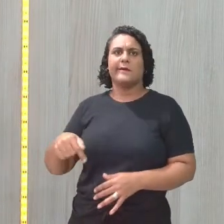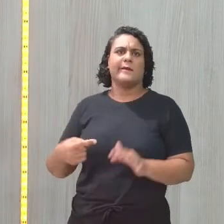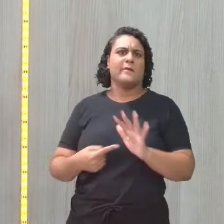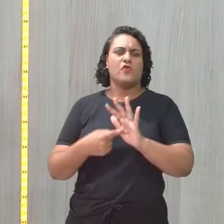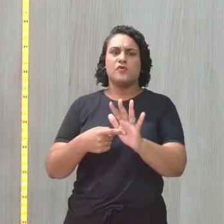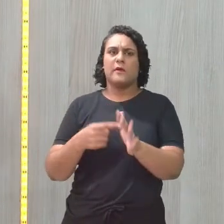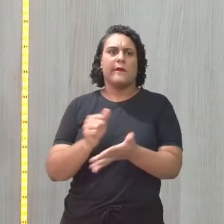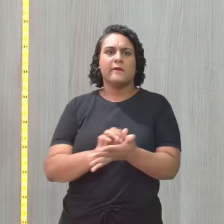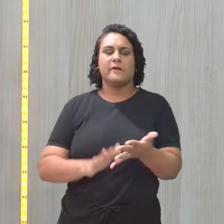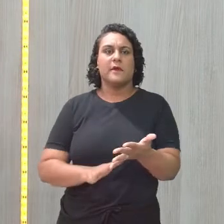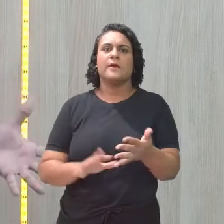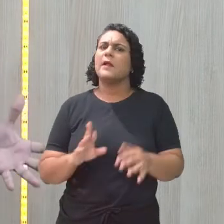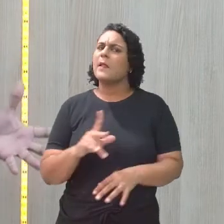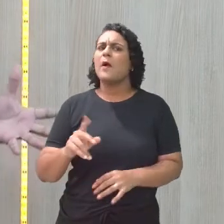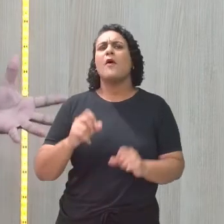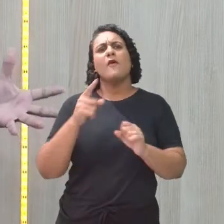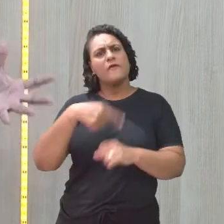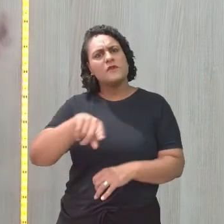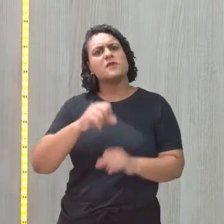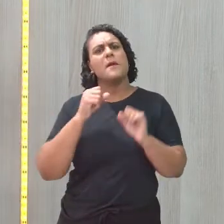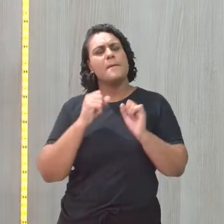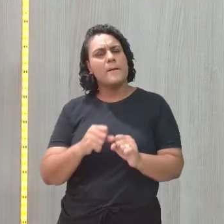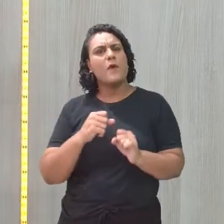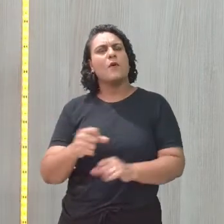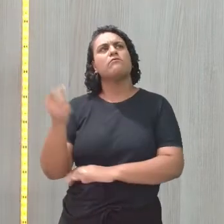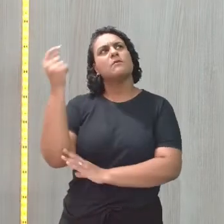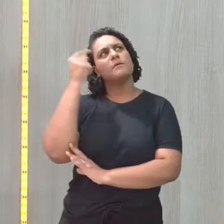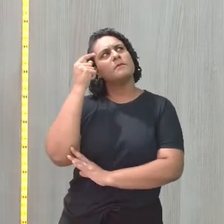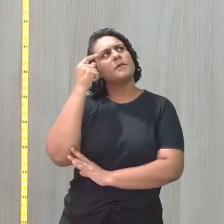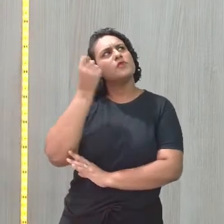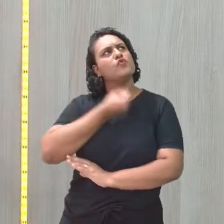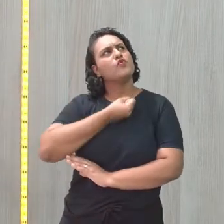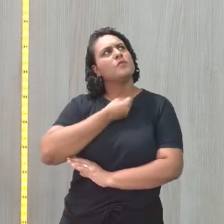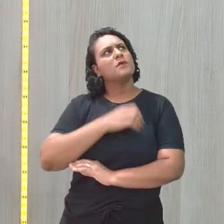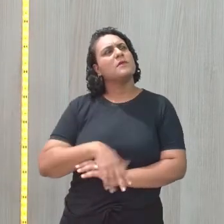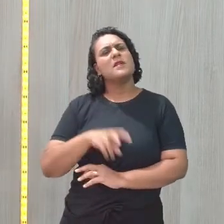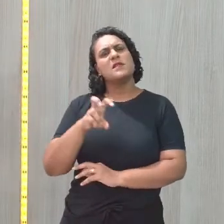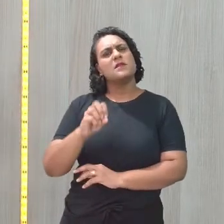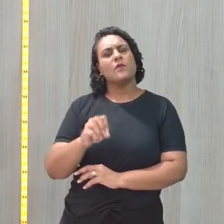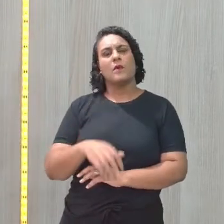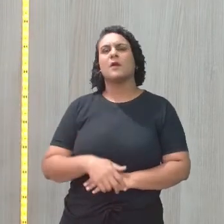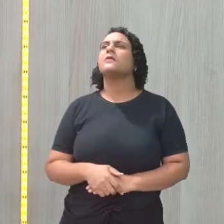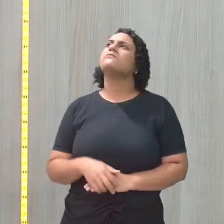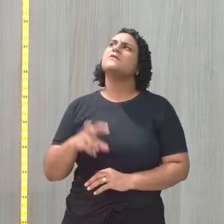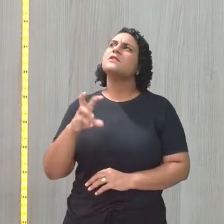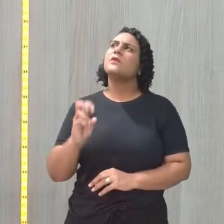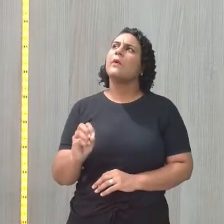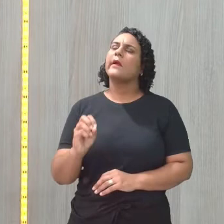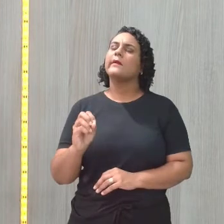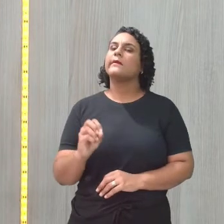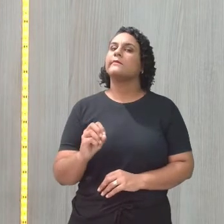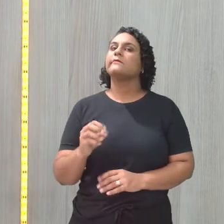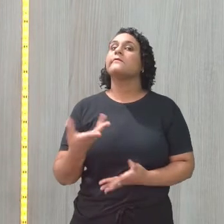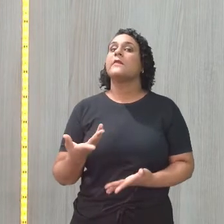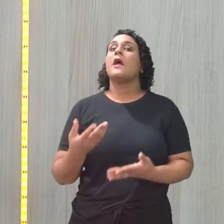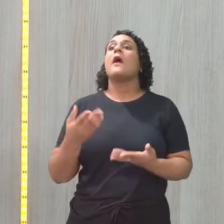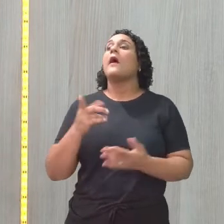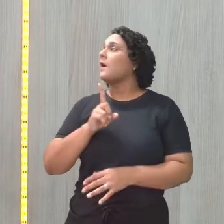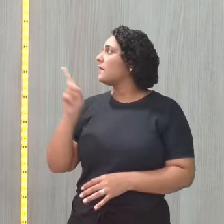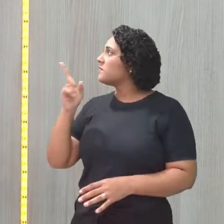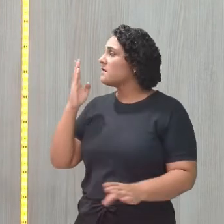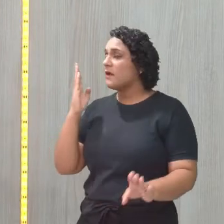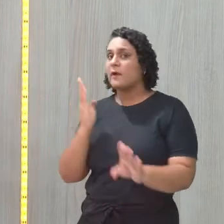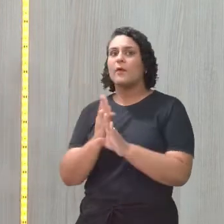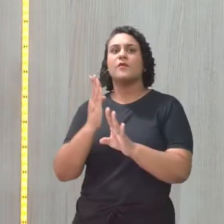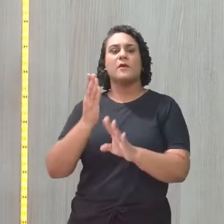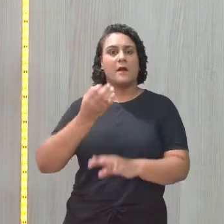Você pode procurar números aí, pensa no número 50, quero escrever 50 em decomposição de